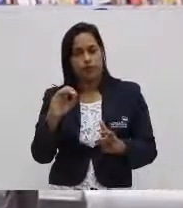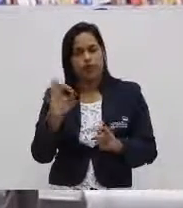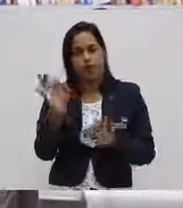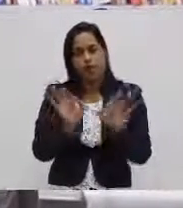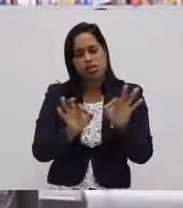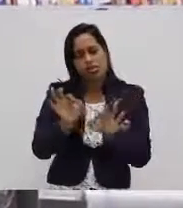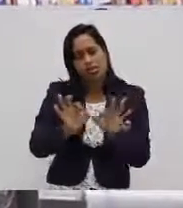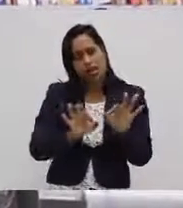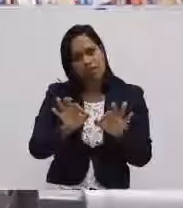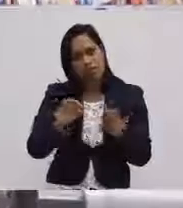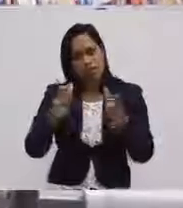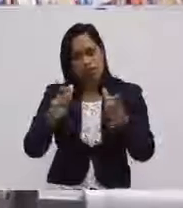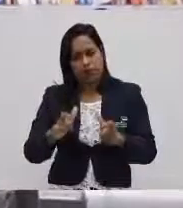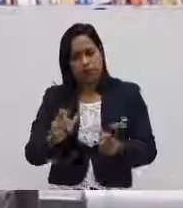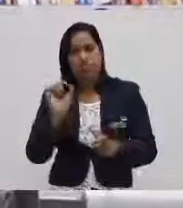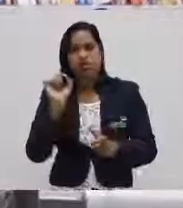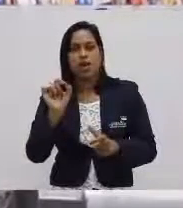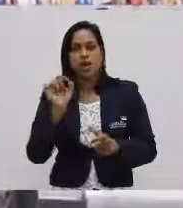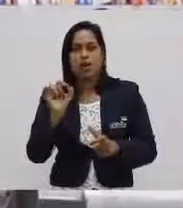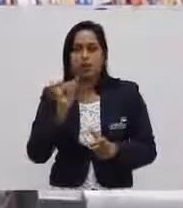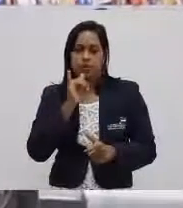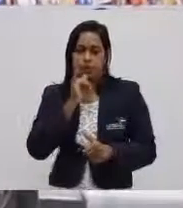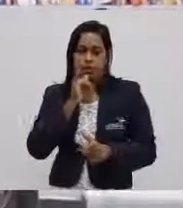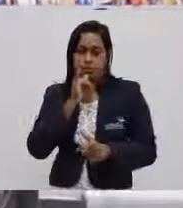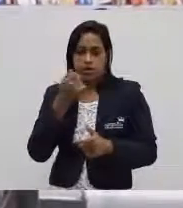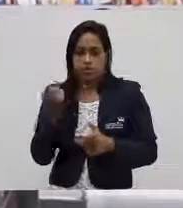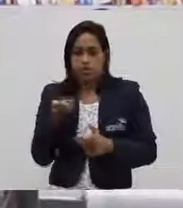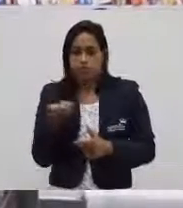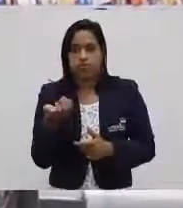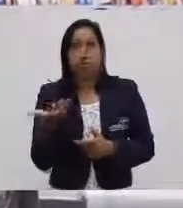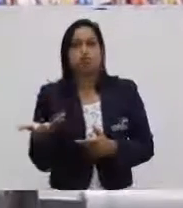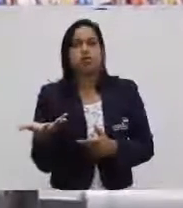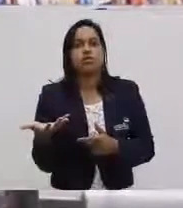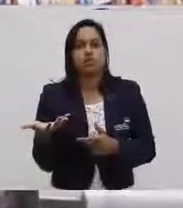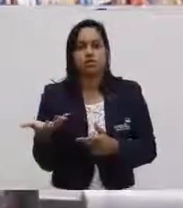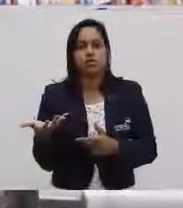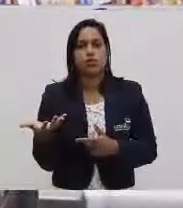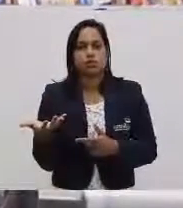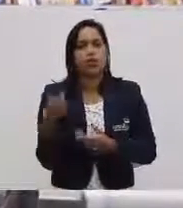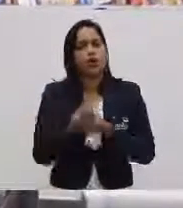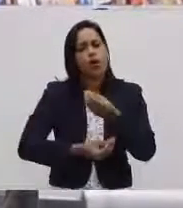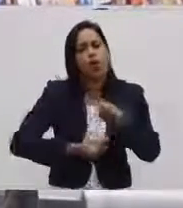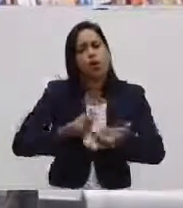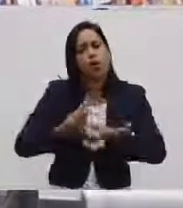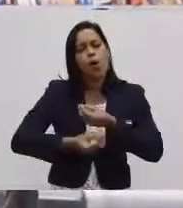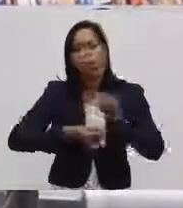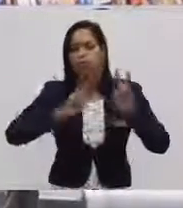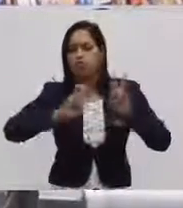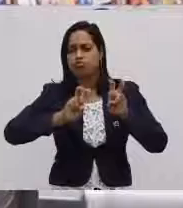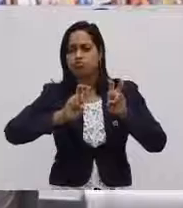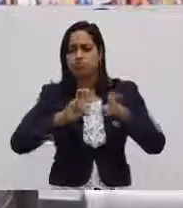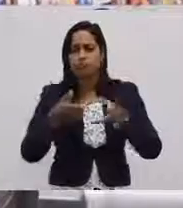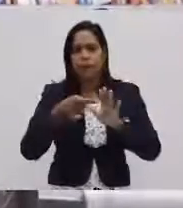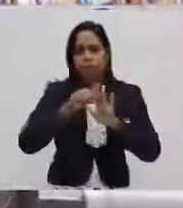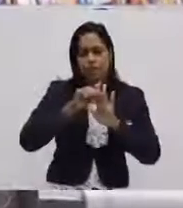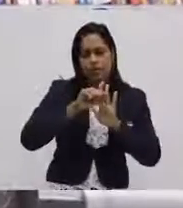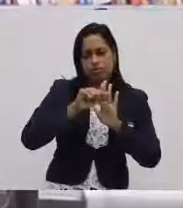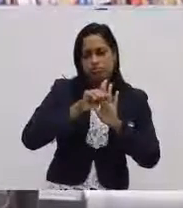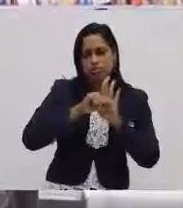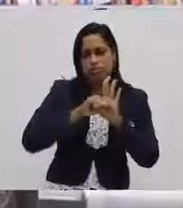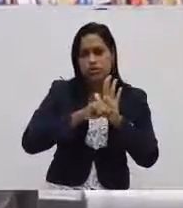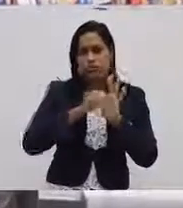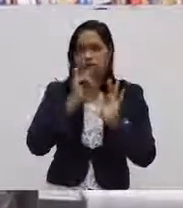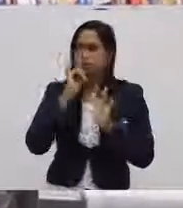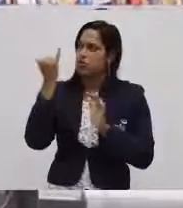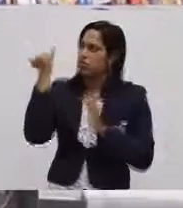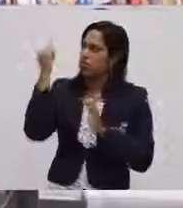Arranjo físico, pessoal, é a manifestação física de um processo, de um tipo de processo. Planejar o arranjo físico da